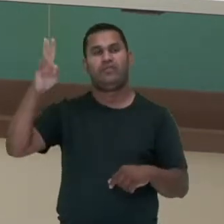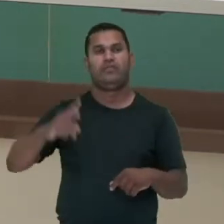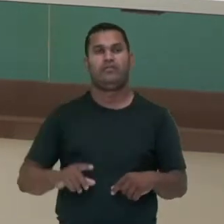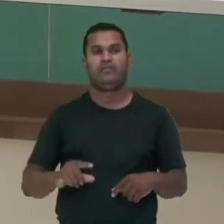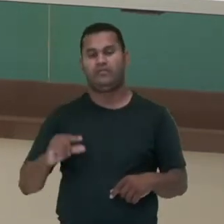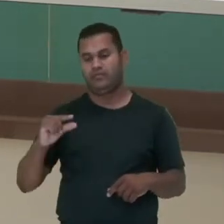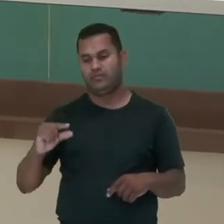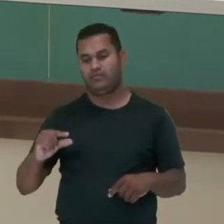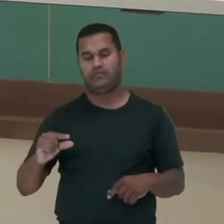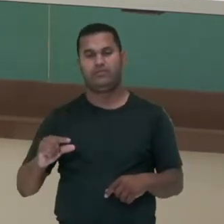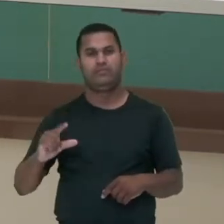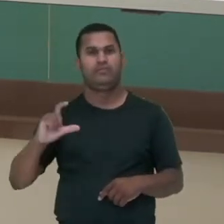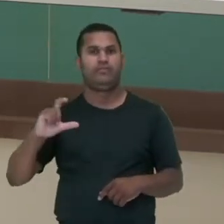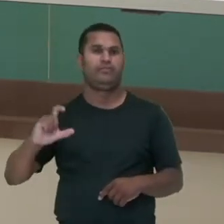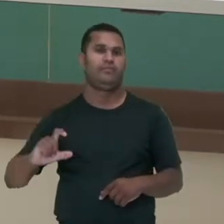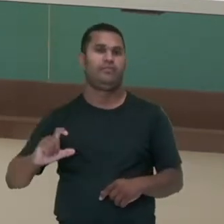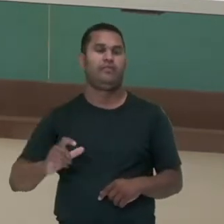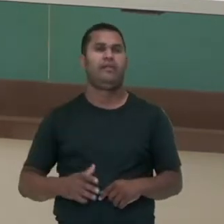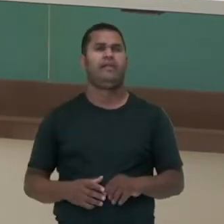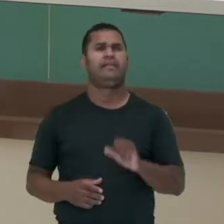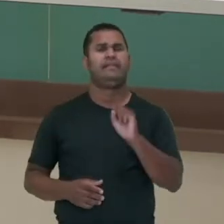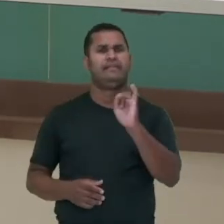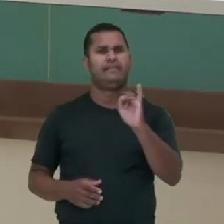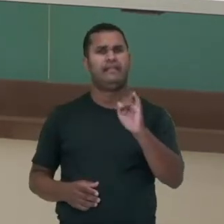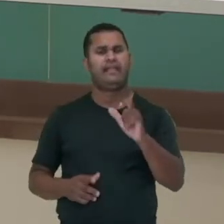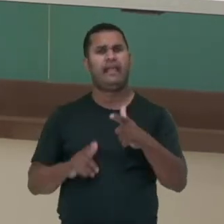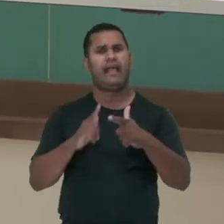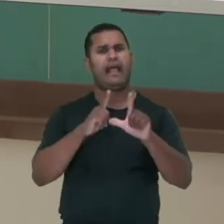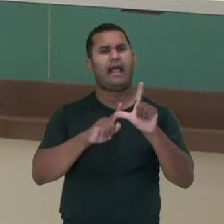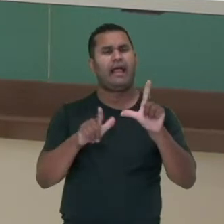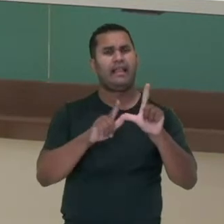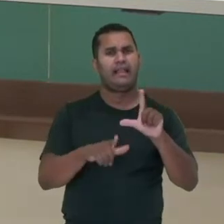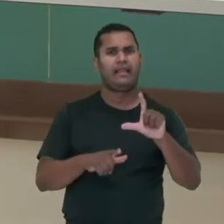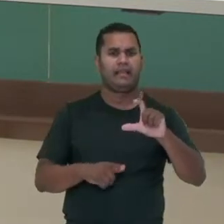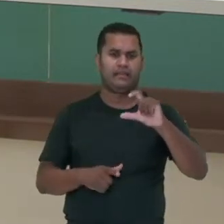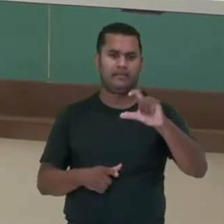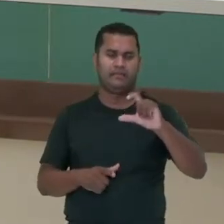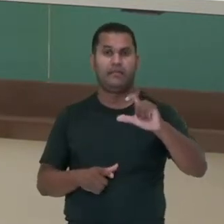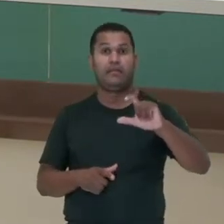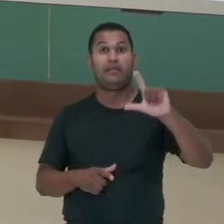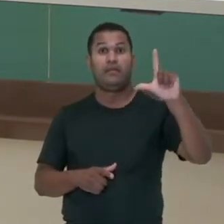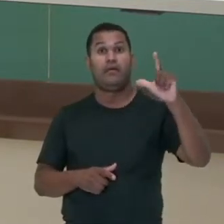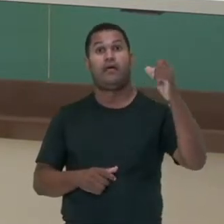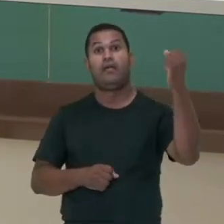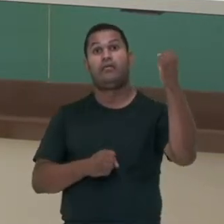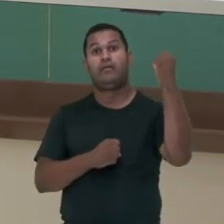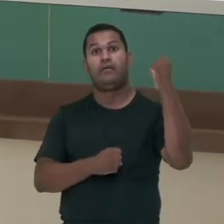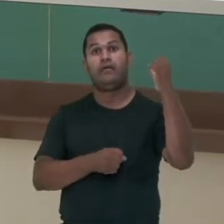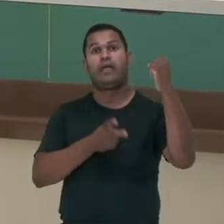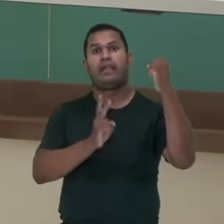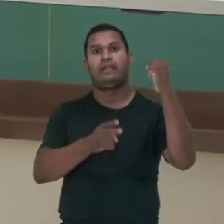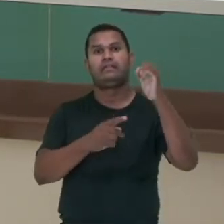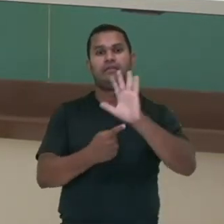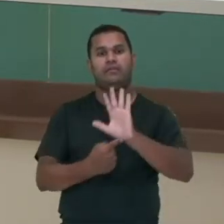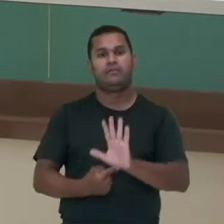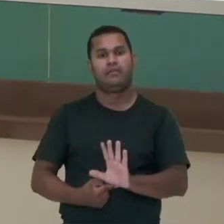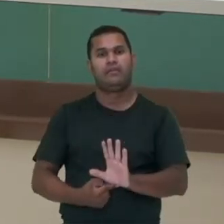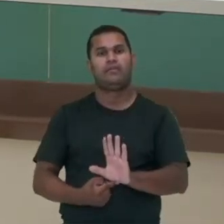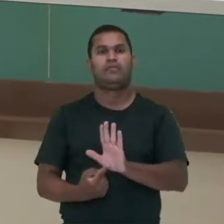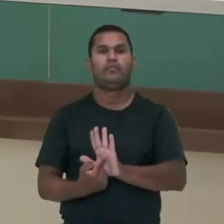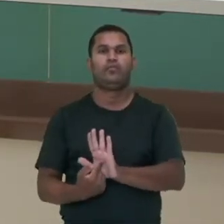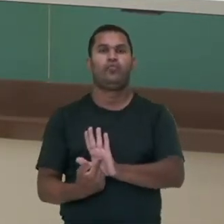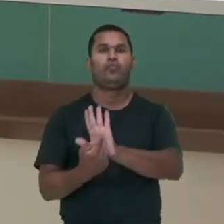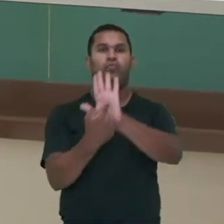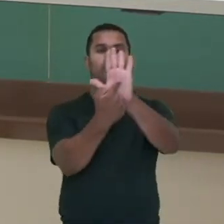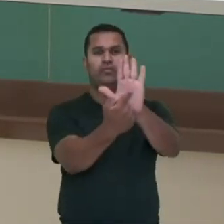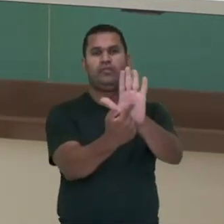que seja dominante, ele não se manifesta. Tá? Por isso ele é chamado recessivo. Fica lá escondidinho. Não se manifesta, mas